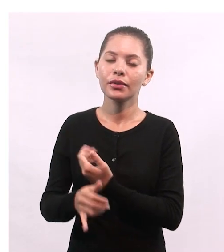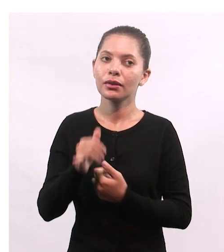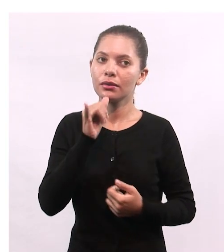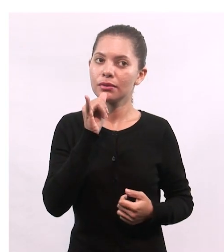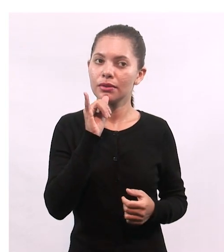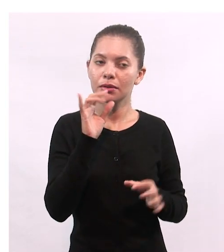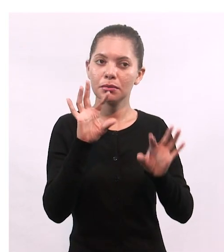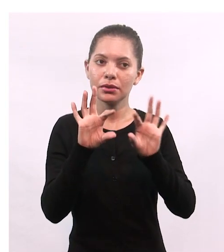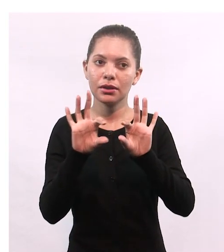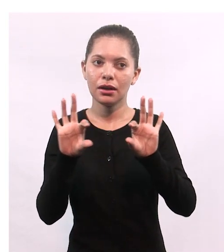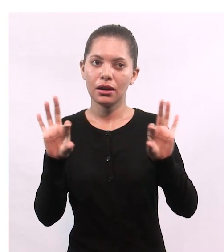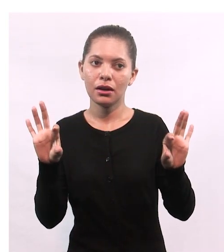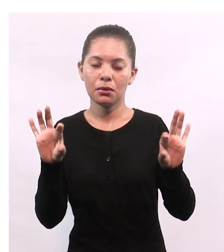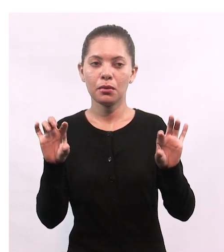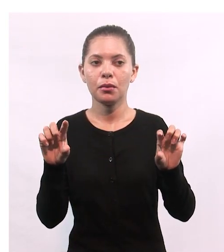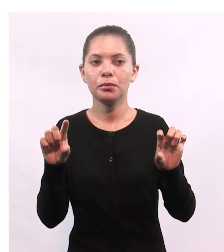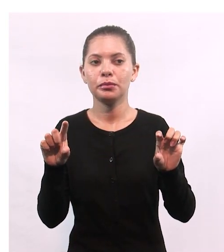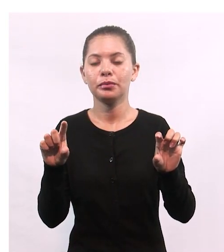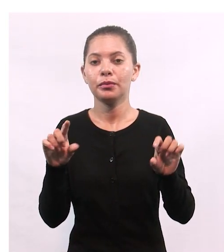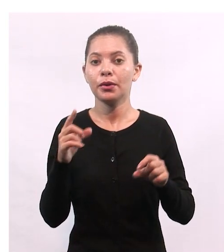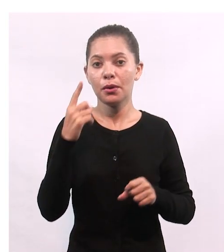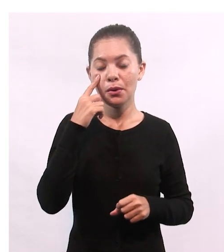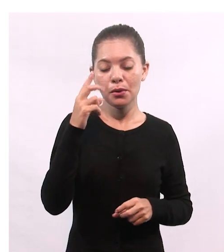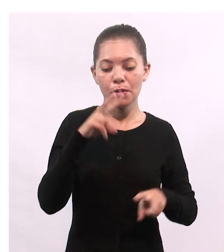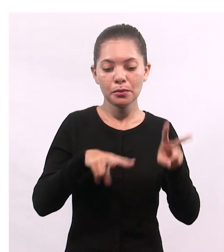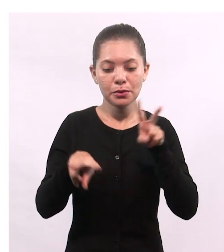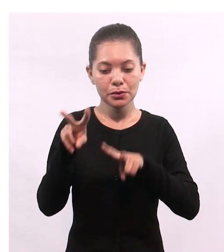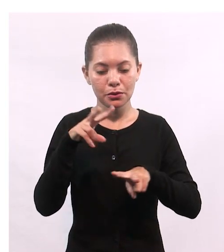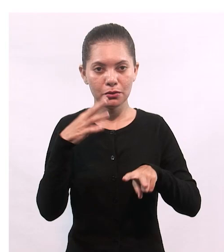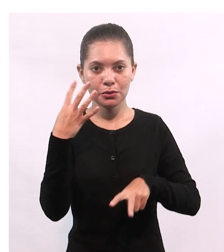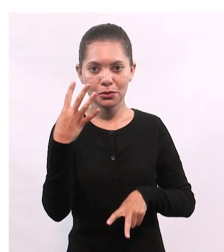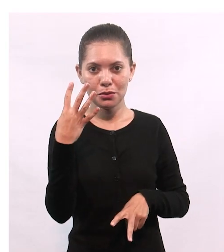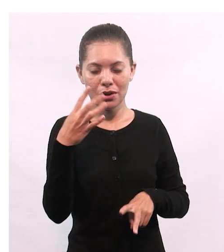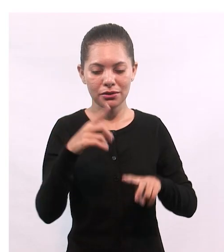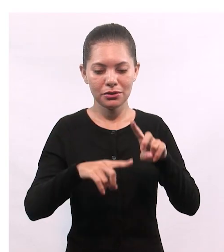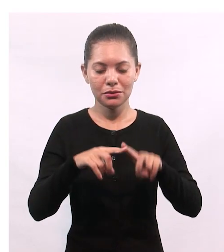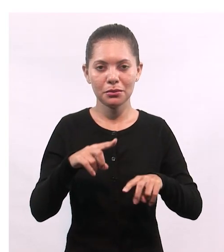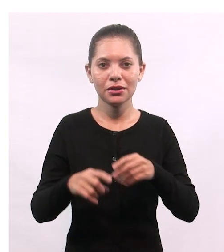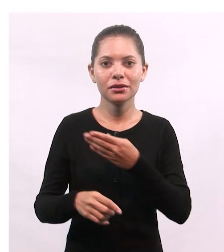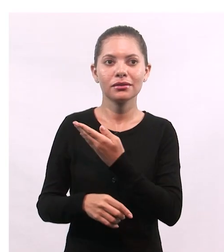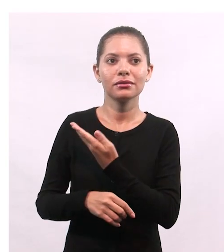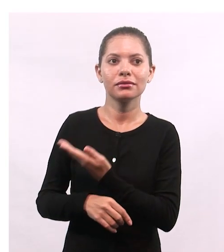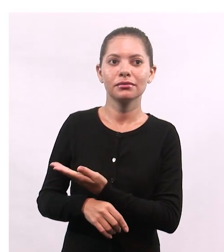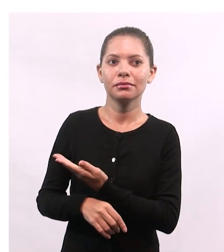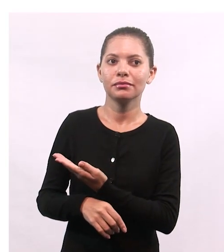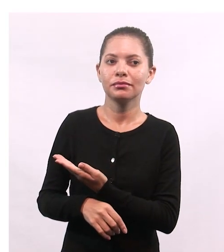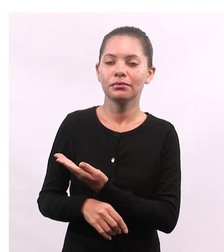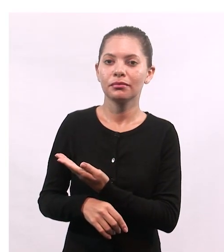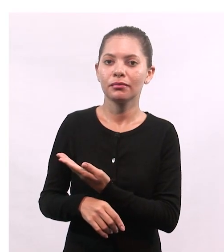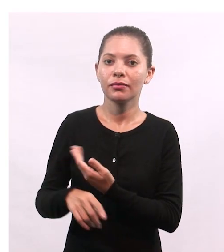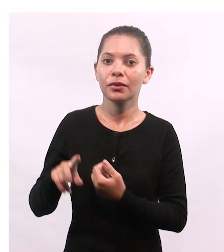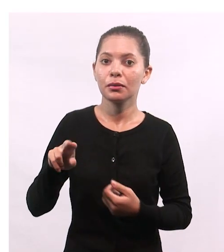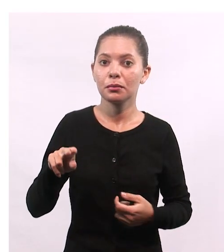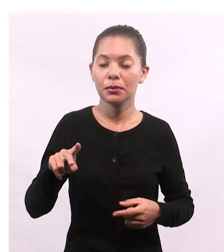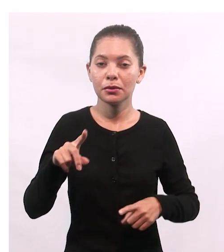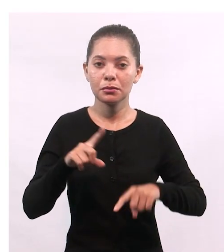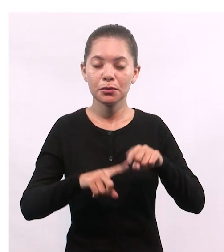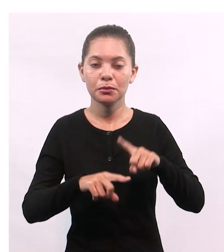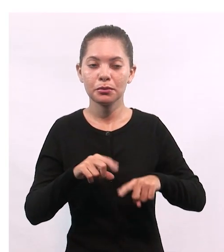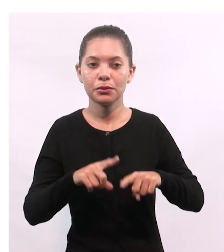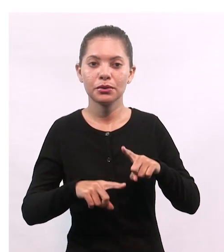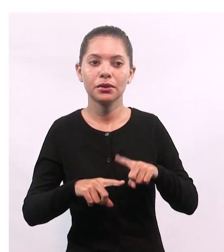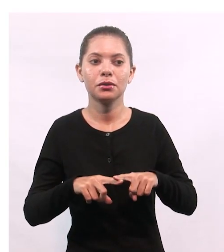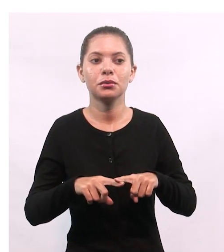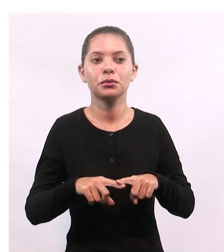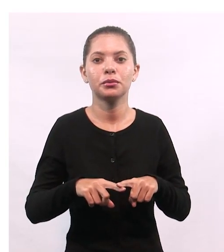a régua, trena, paquímetro. Então, observe, os 4 instrumentos de medida têm o mesmo objeto,